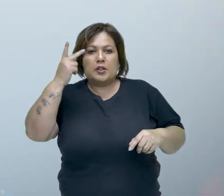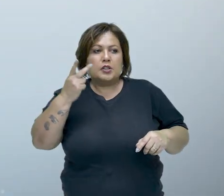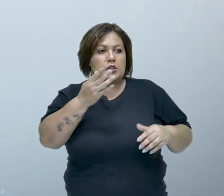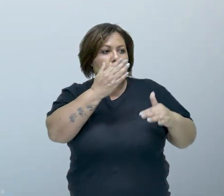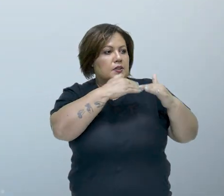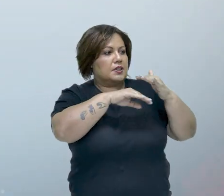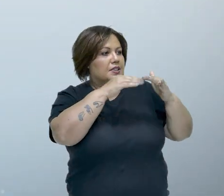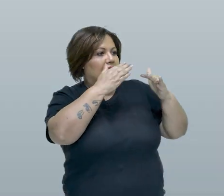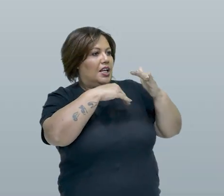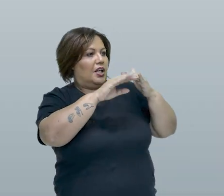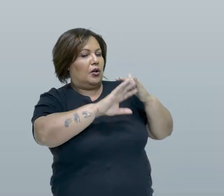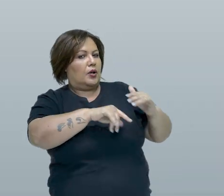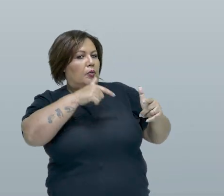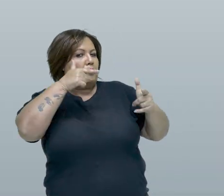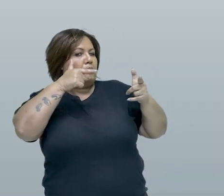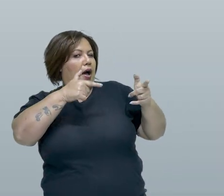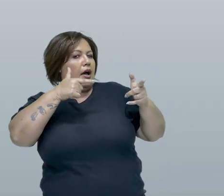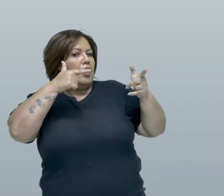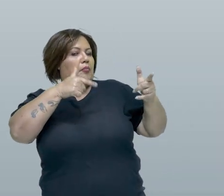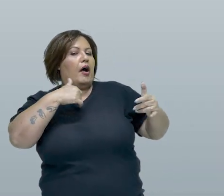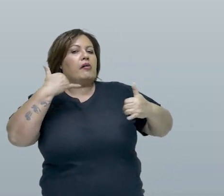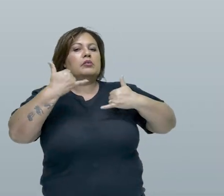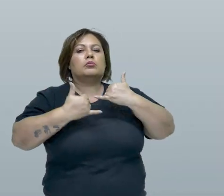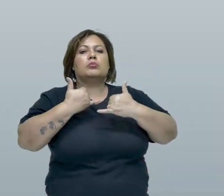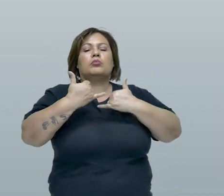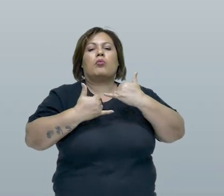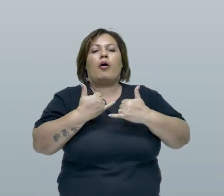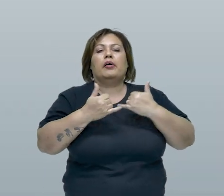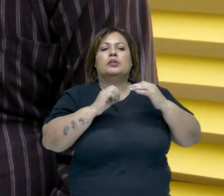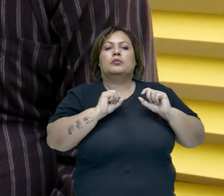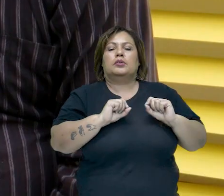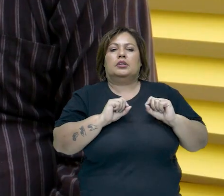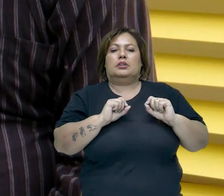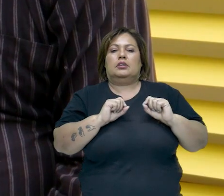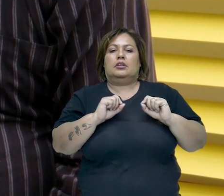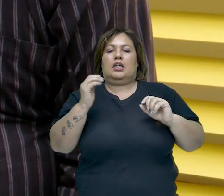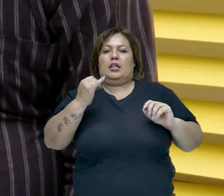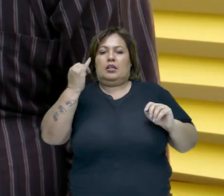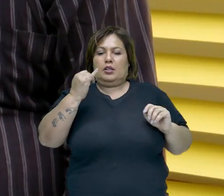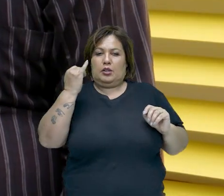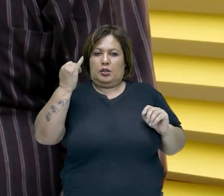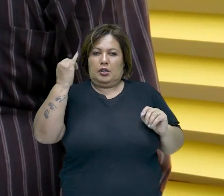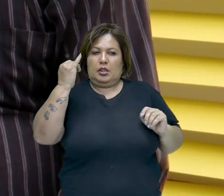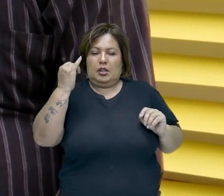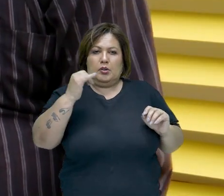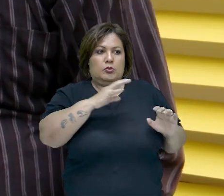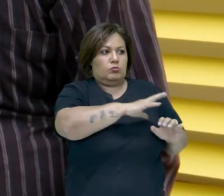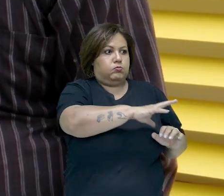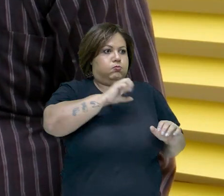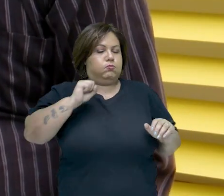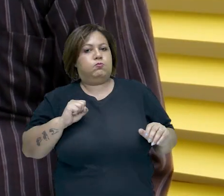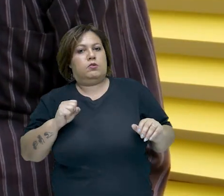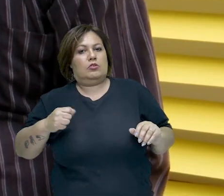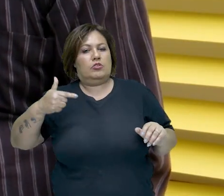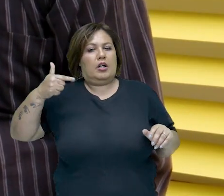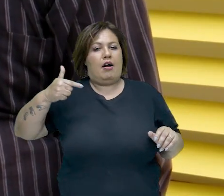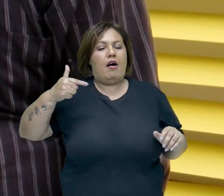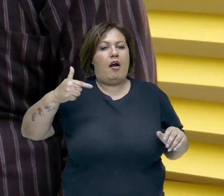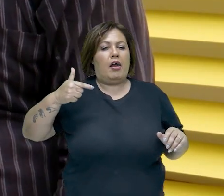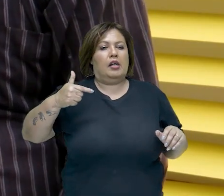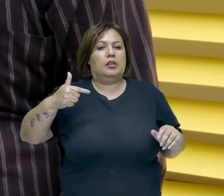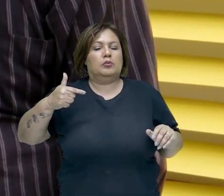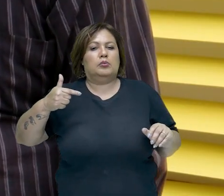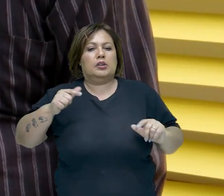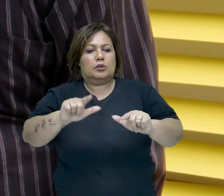colecionadores ou atiradores desportivos, os chamados CACs. É fundamental retirar